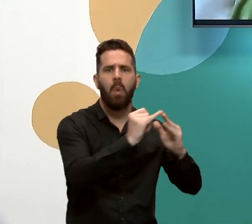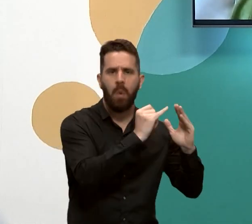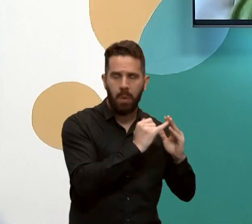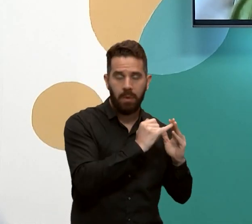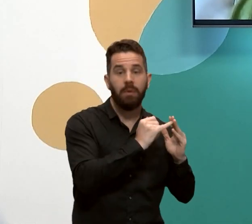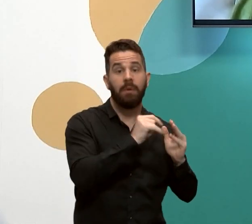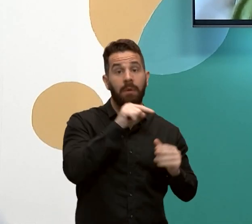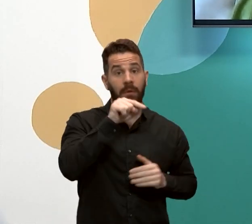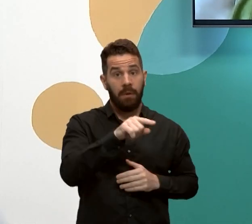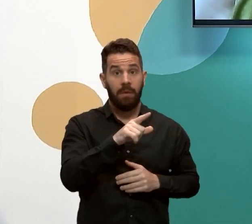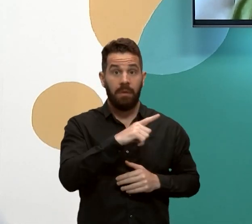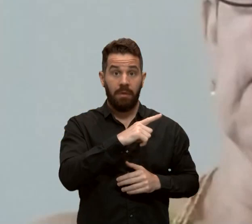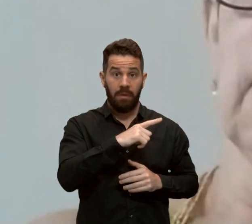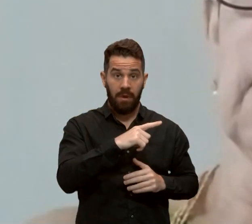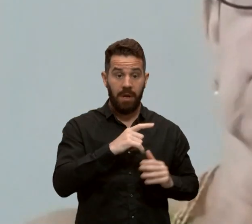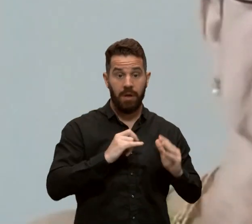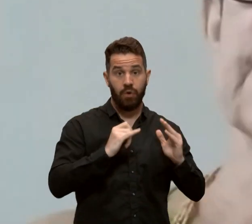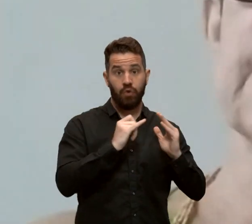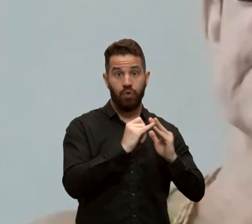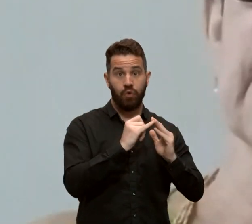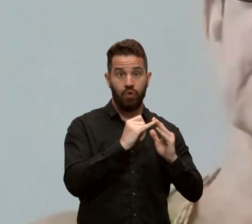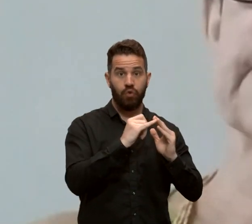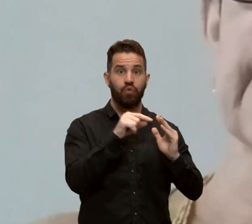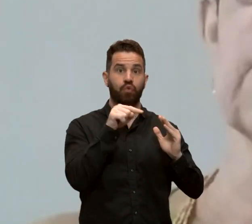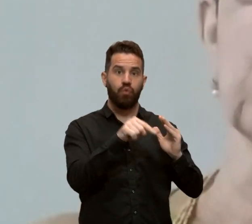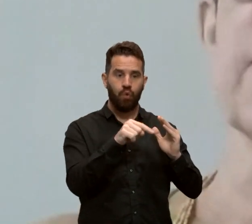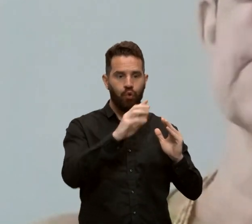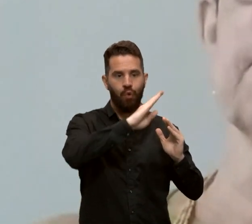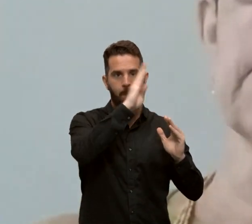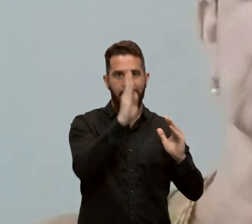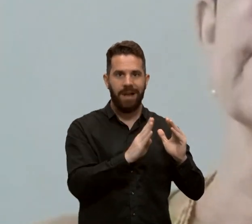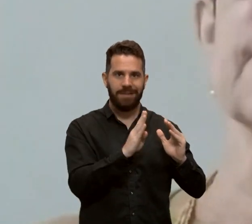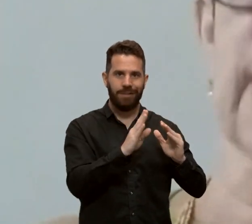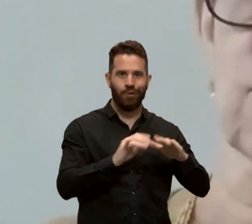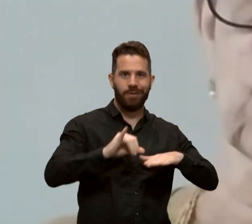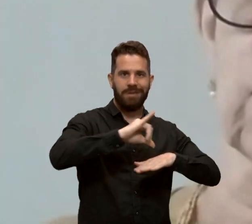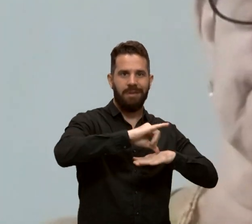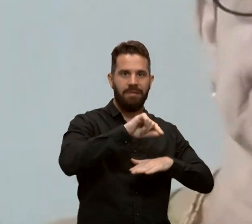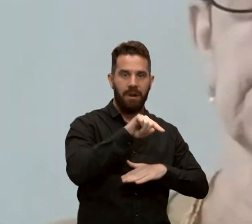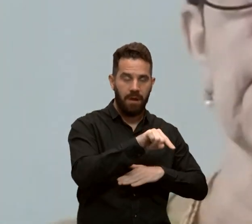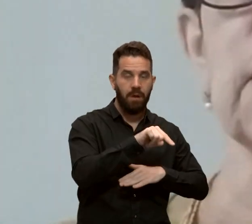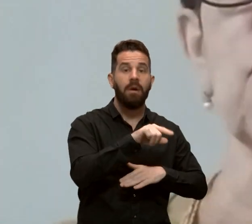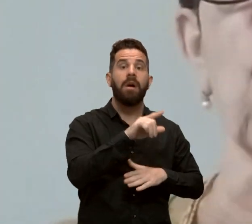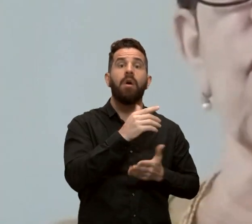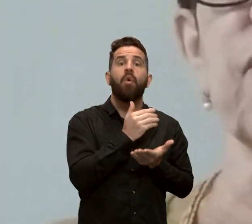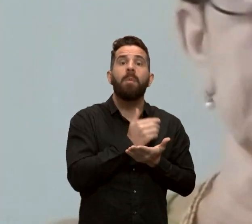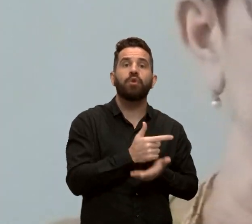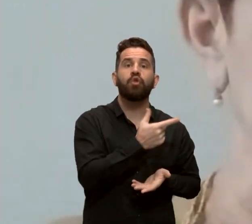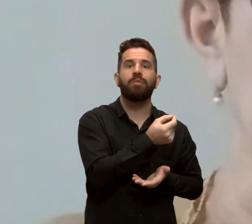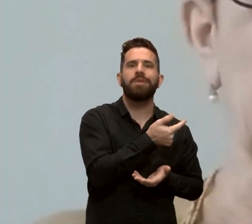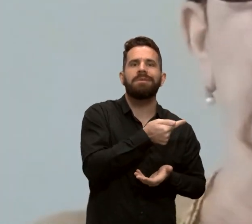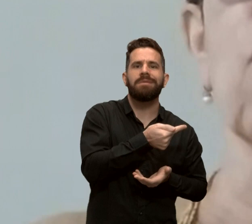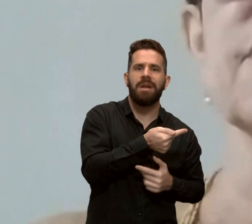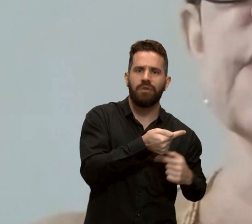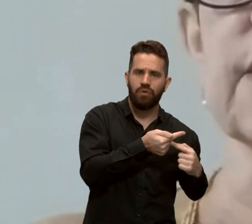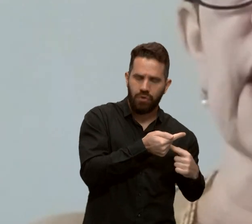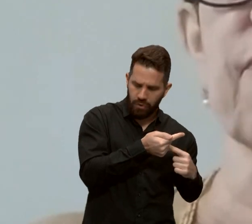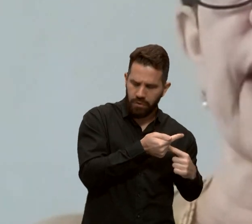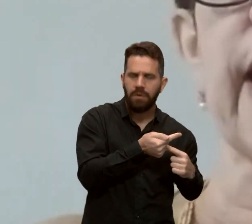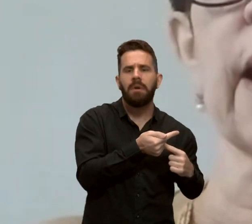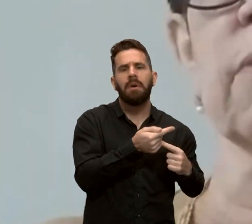Instituto Brasil Central. Nós iniciamos ela em 2007. E aí houve